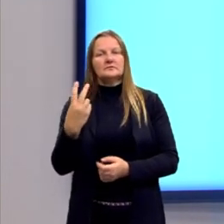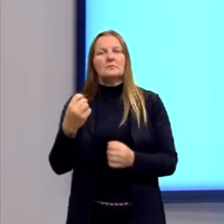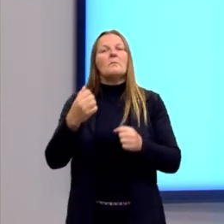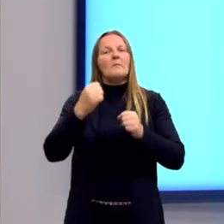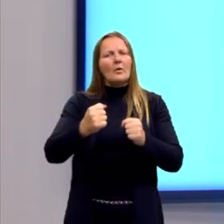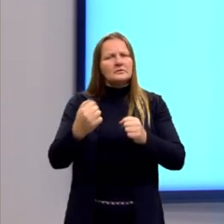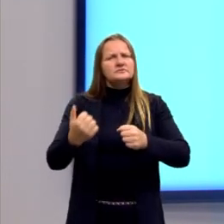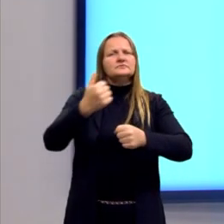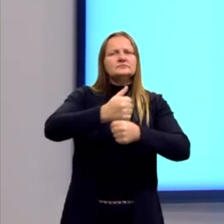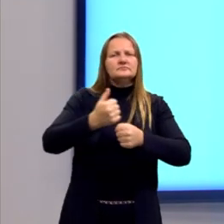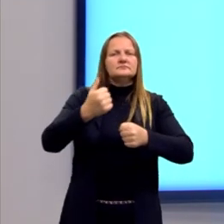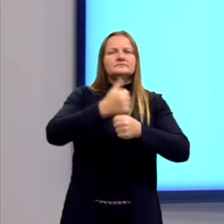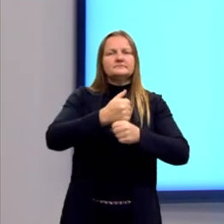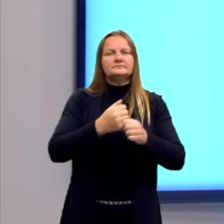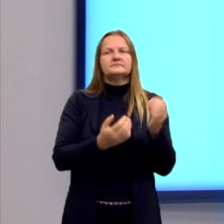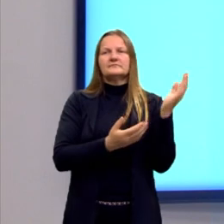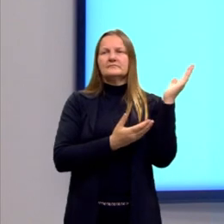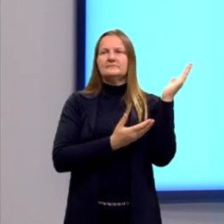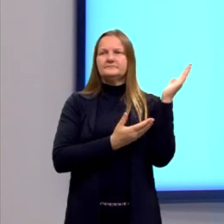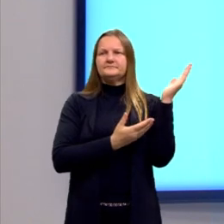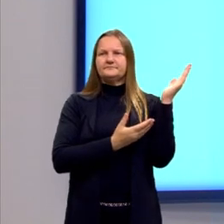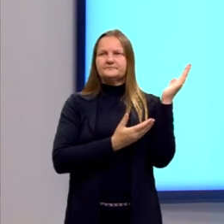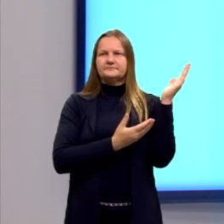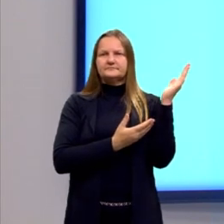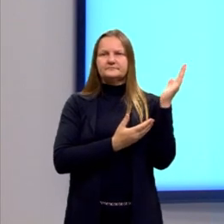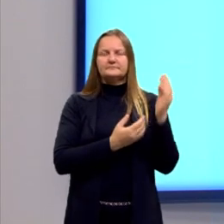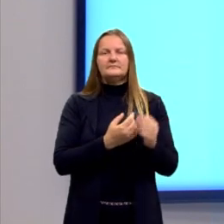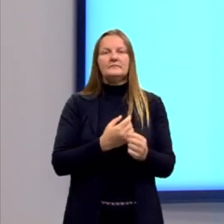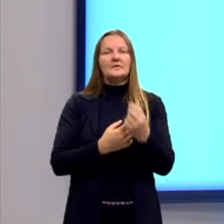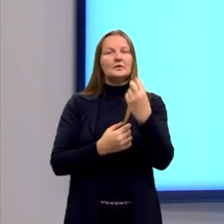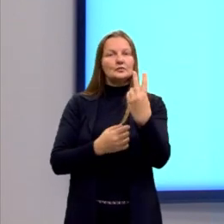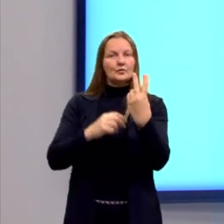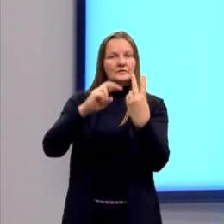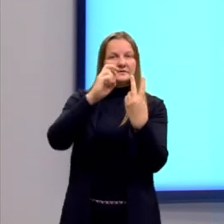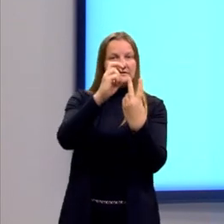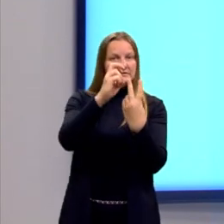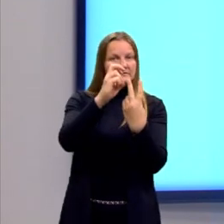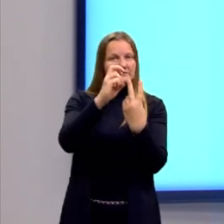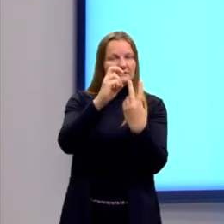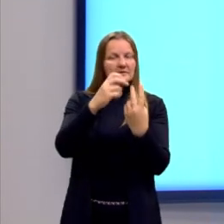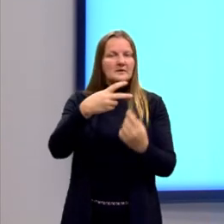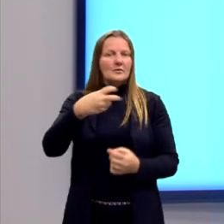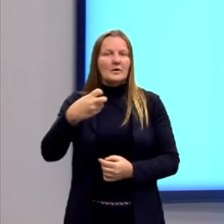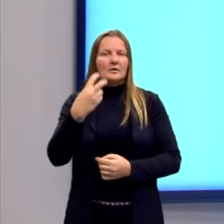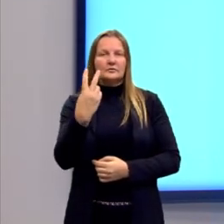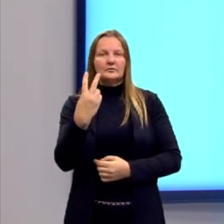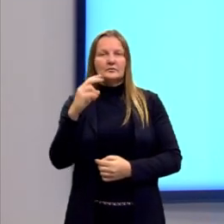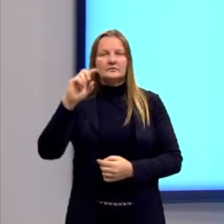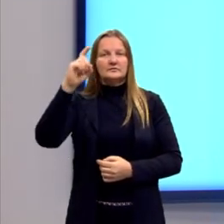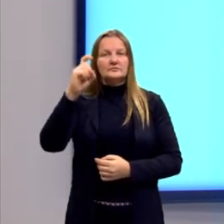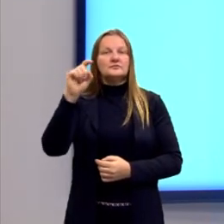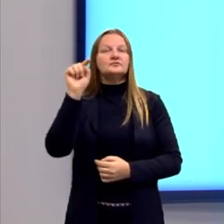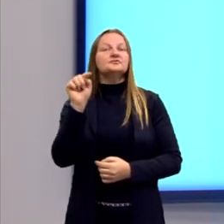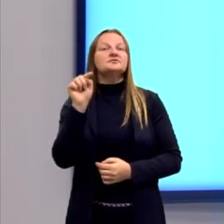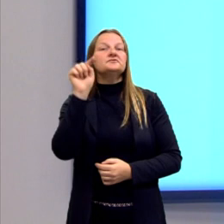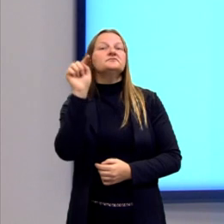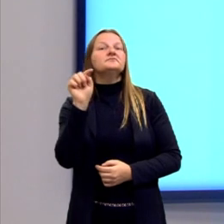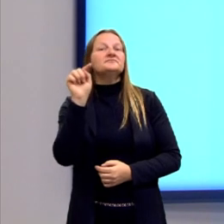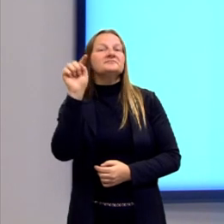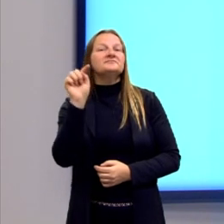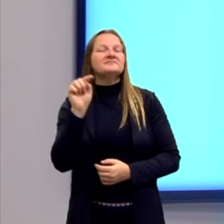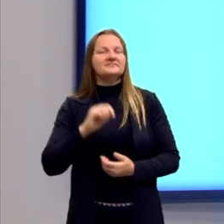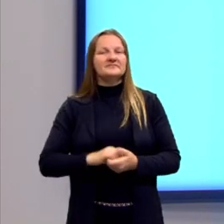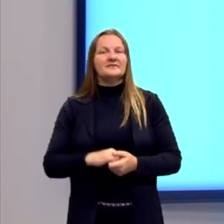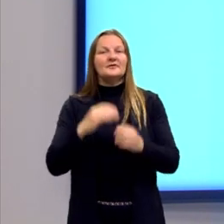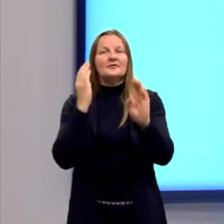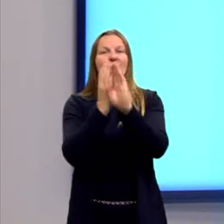aí então substituindo nós teremos 2 elevado a 5 = 2 elevado a x pronto